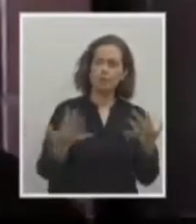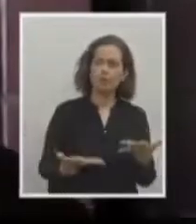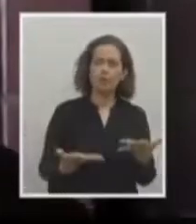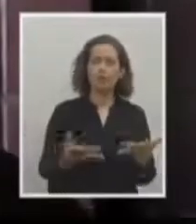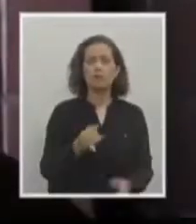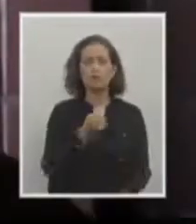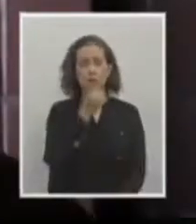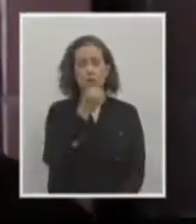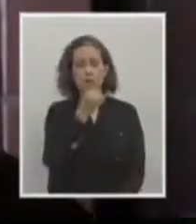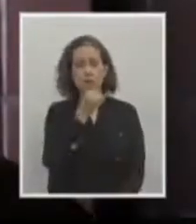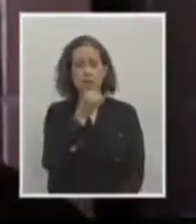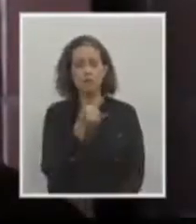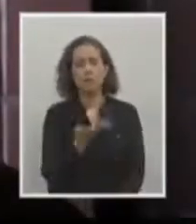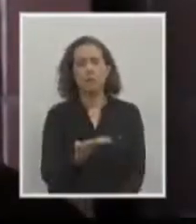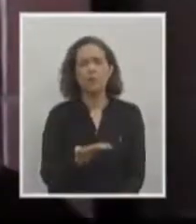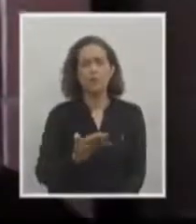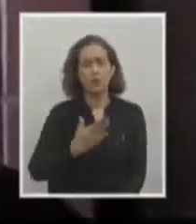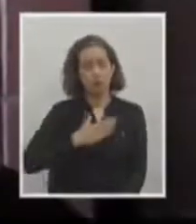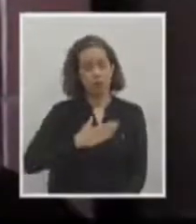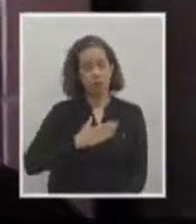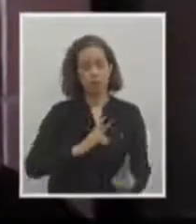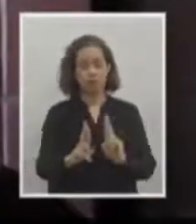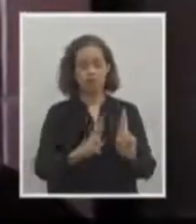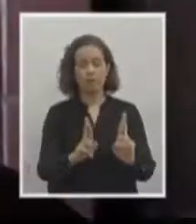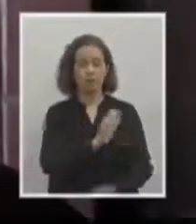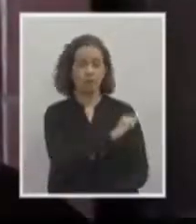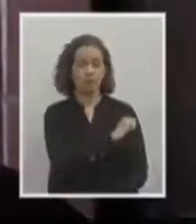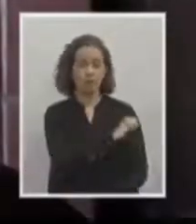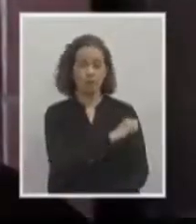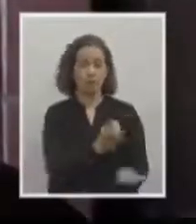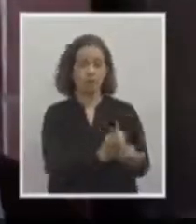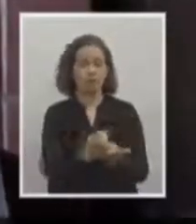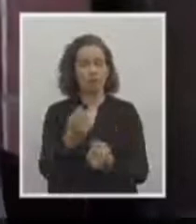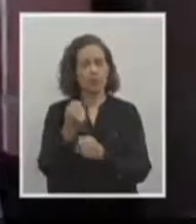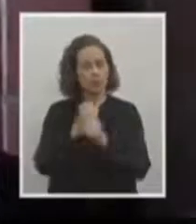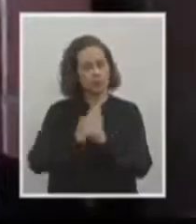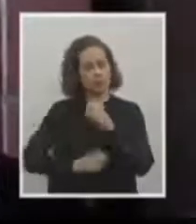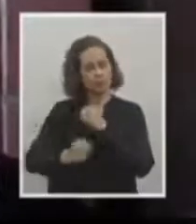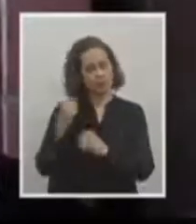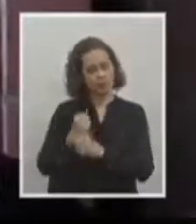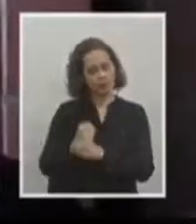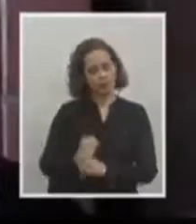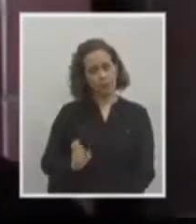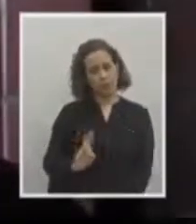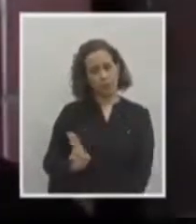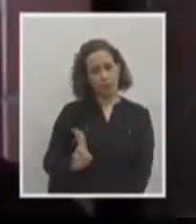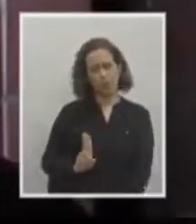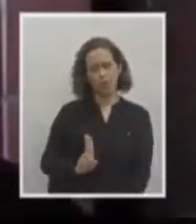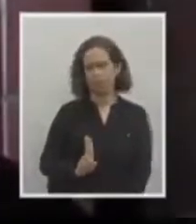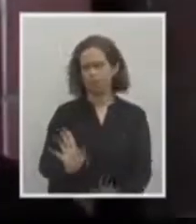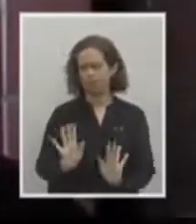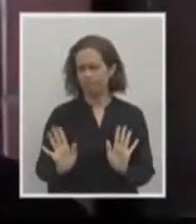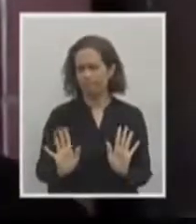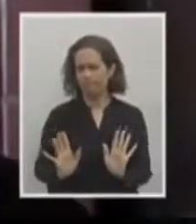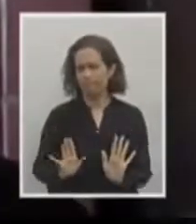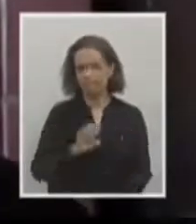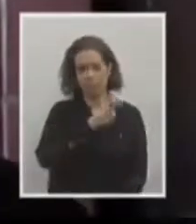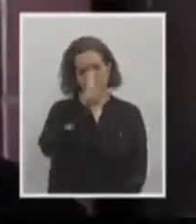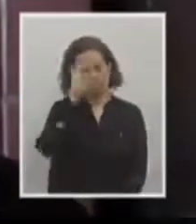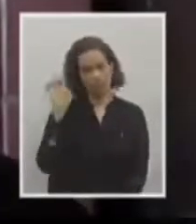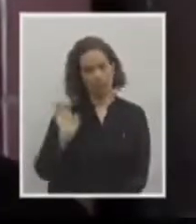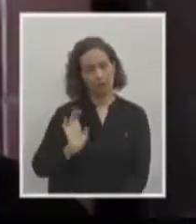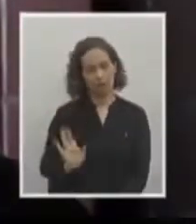da minha relação com um aluno de apoio, um aluno ano passado. Eu não vou citar o nome dele, obviamente, por questão ética, já que é menor